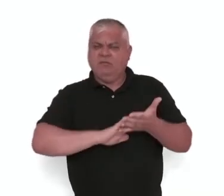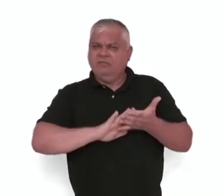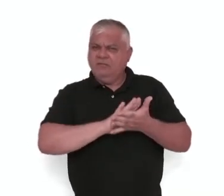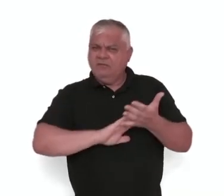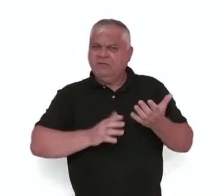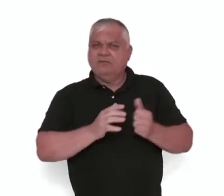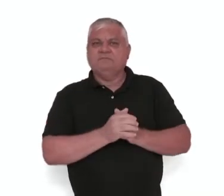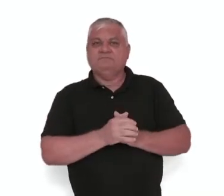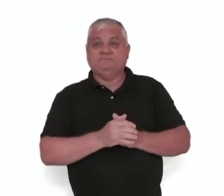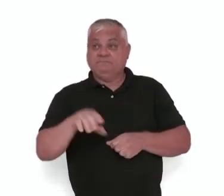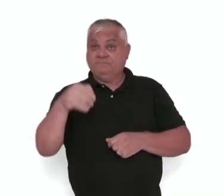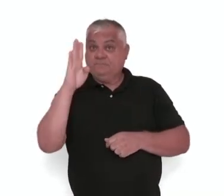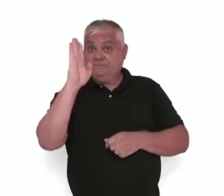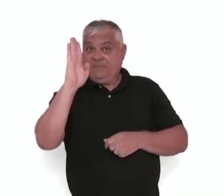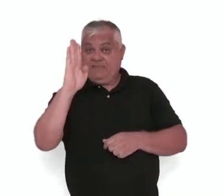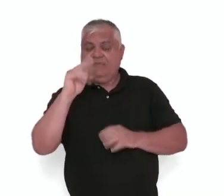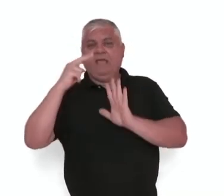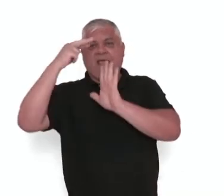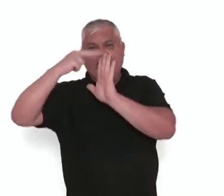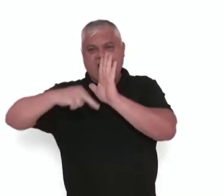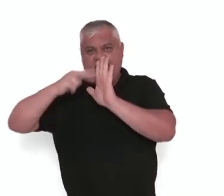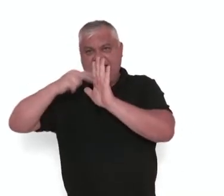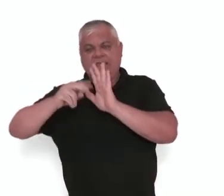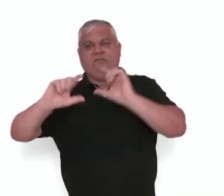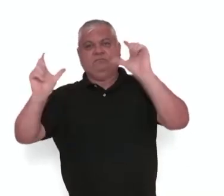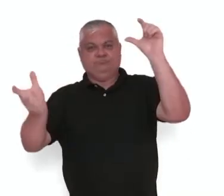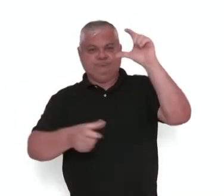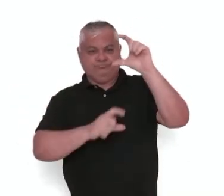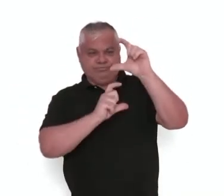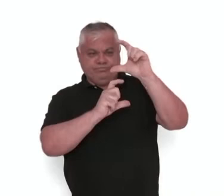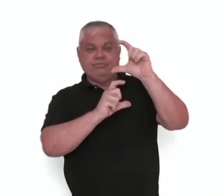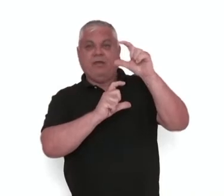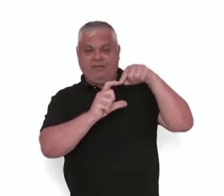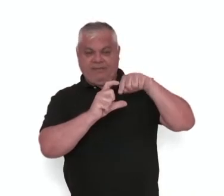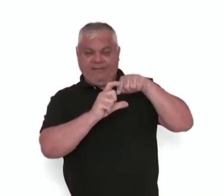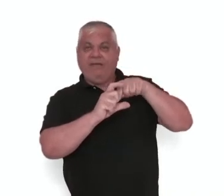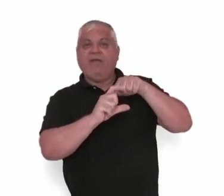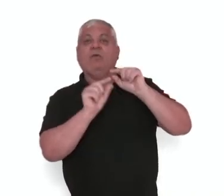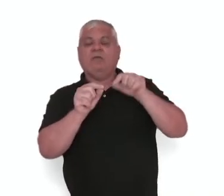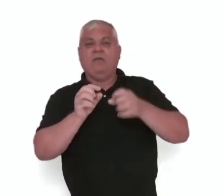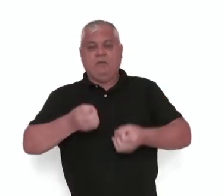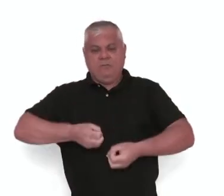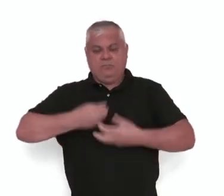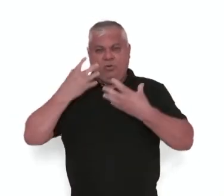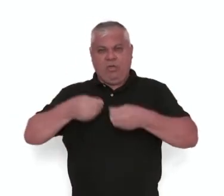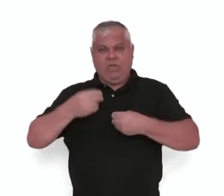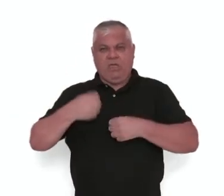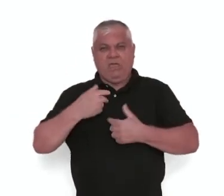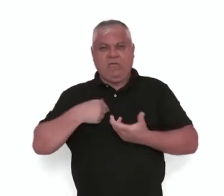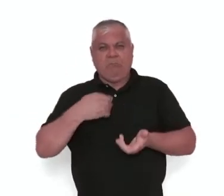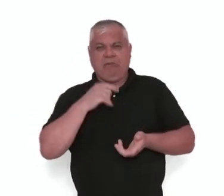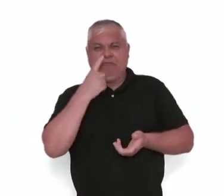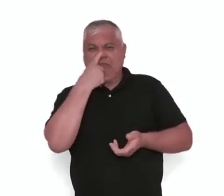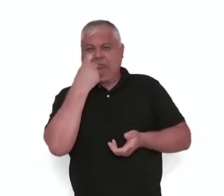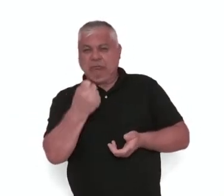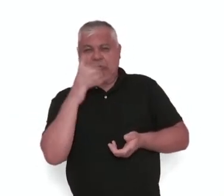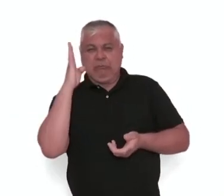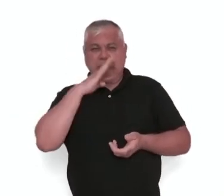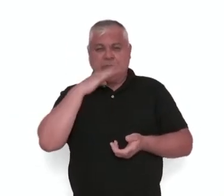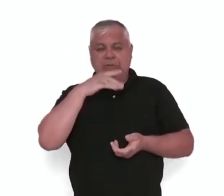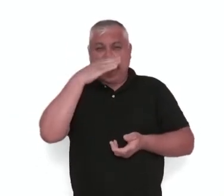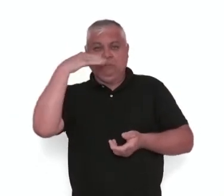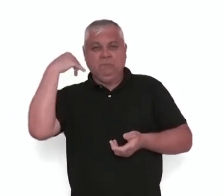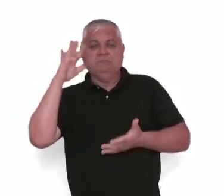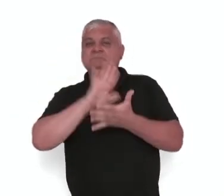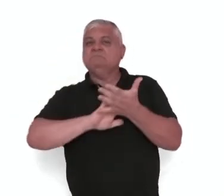B, relendo a outra estrofe, ou seja, o poema, senhores, não fede nem cheira, o que o eu lírico